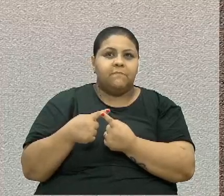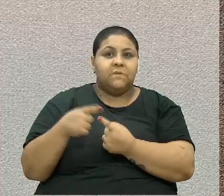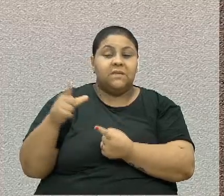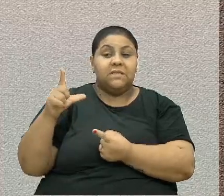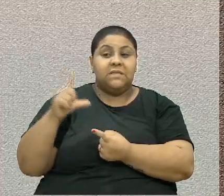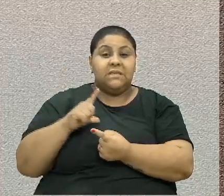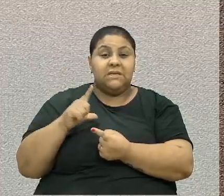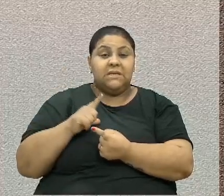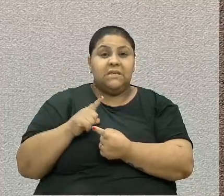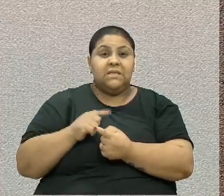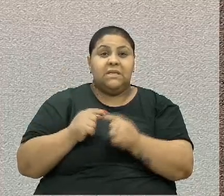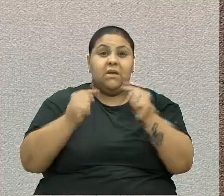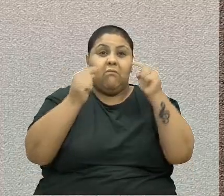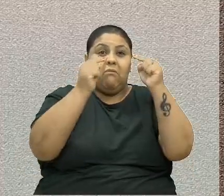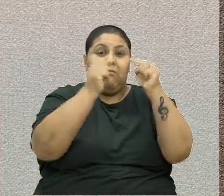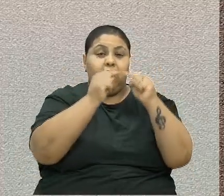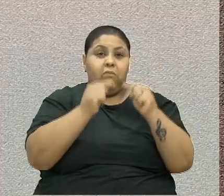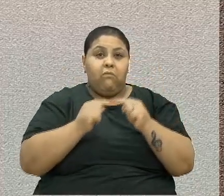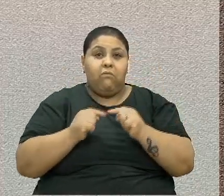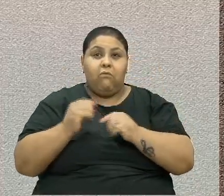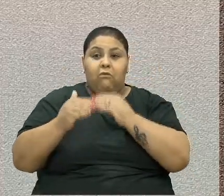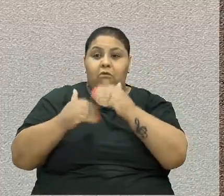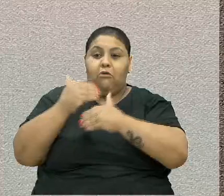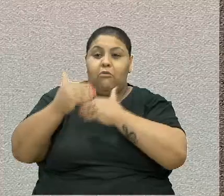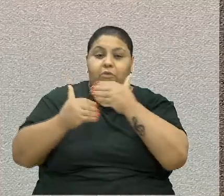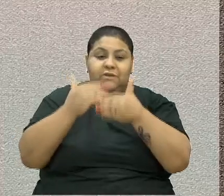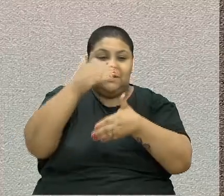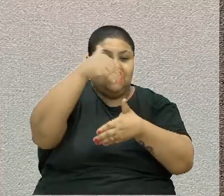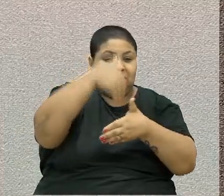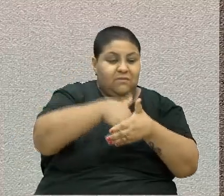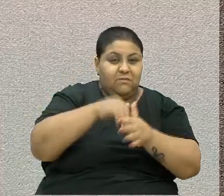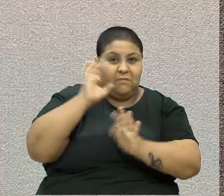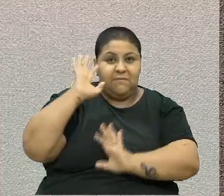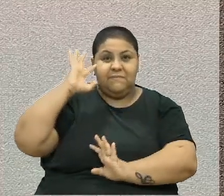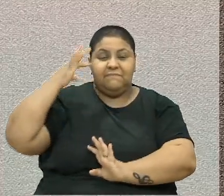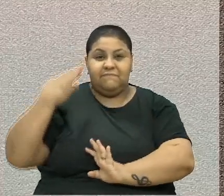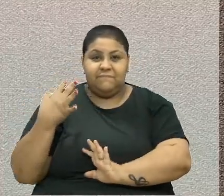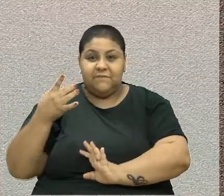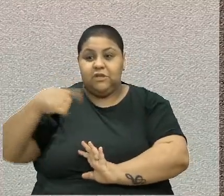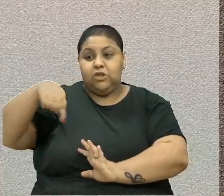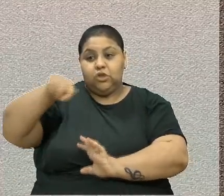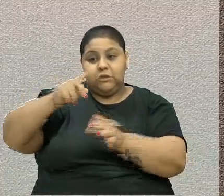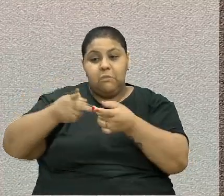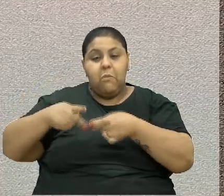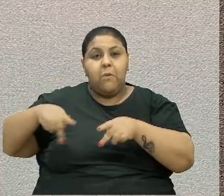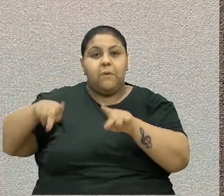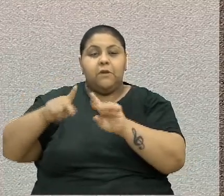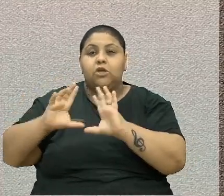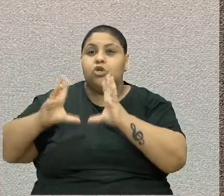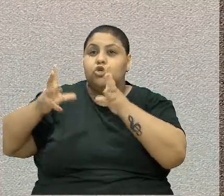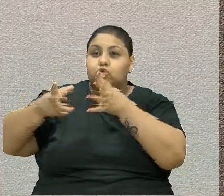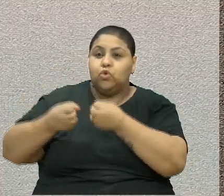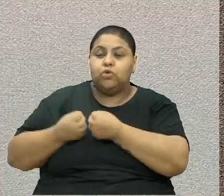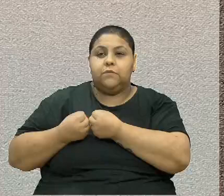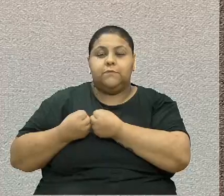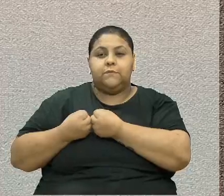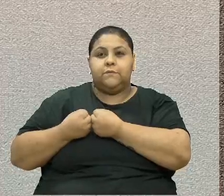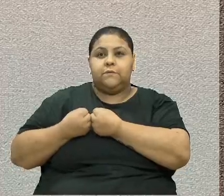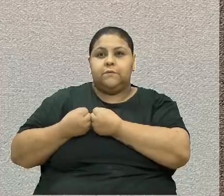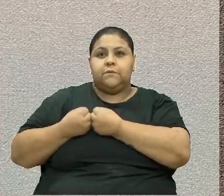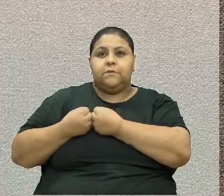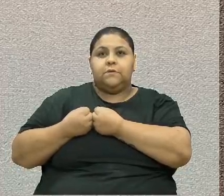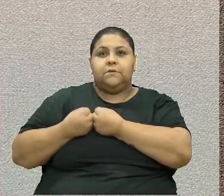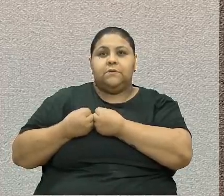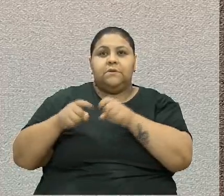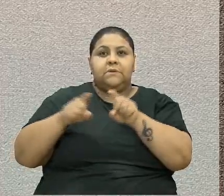ver com todo o processo eleitoral, processo democrático, coisa que envolveu a nossa população, toda aquela situação, e aí